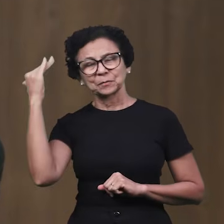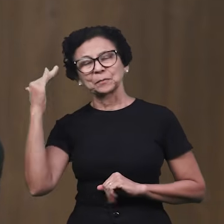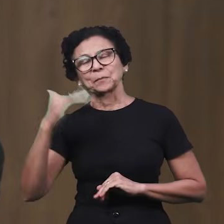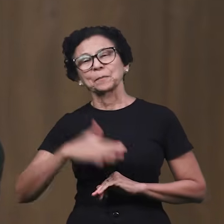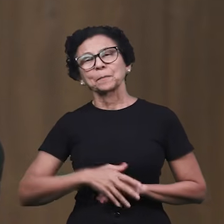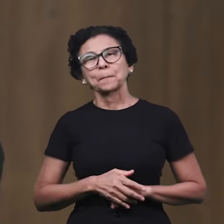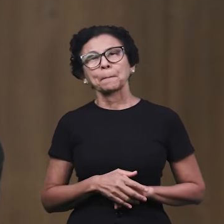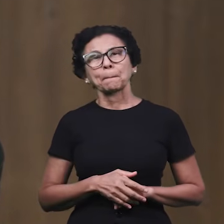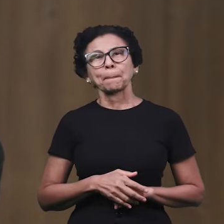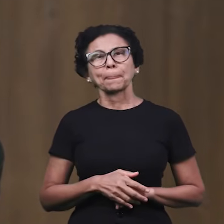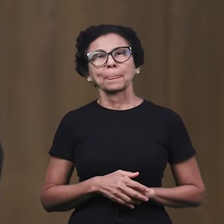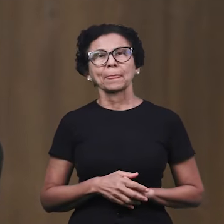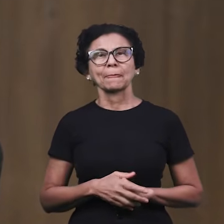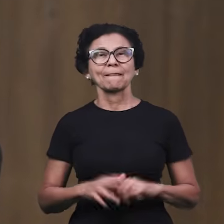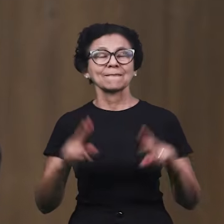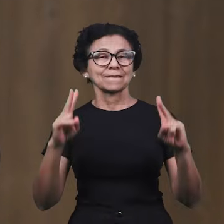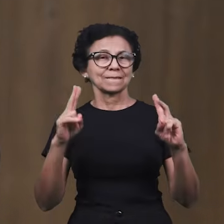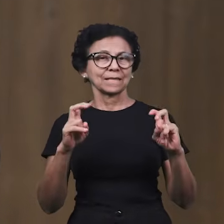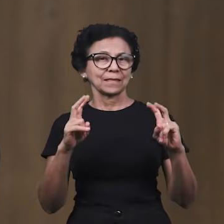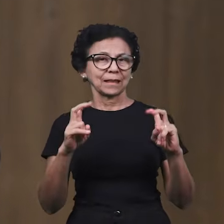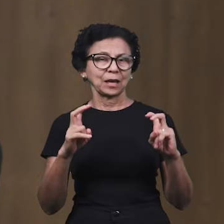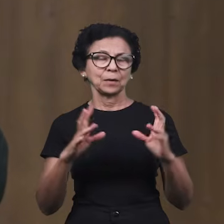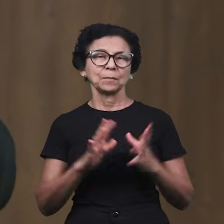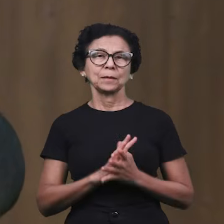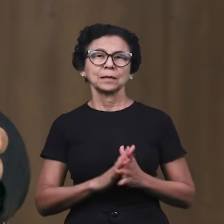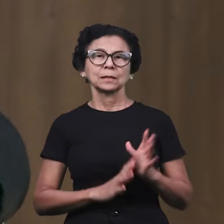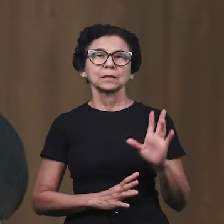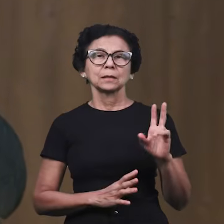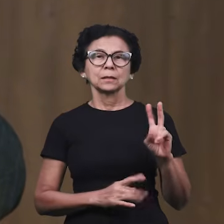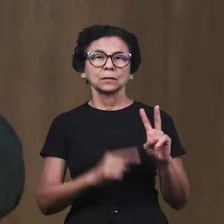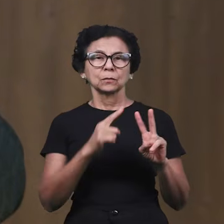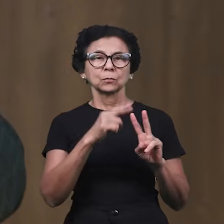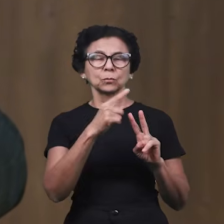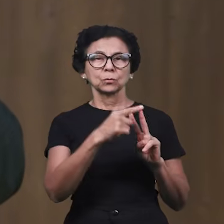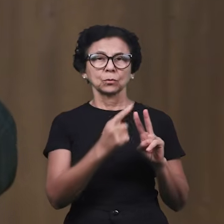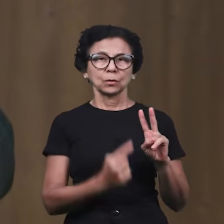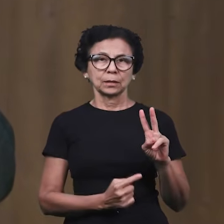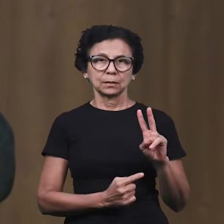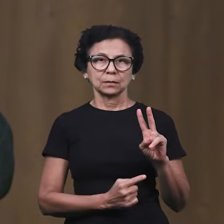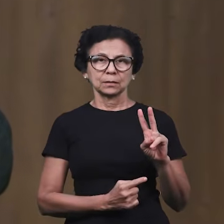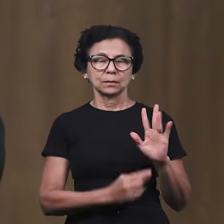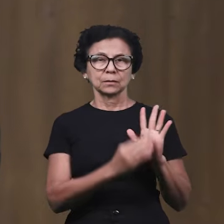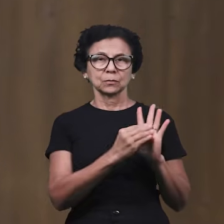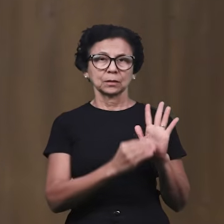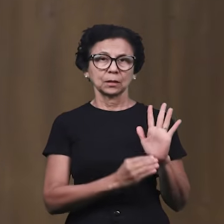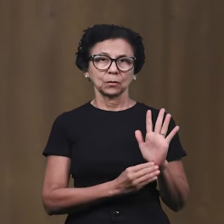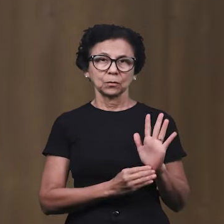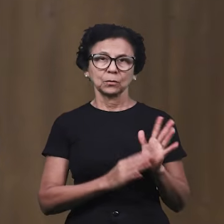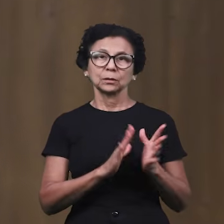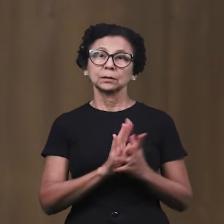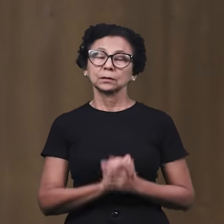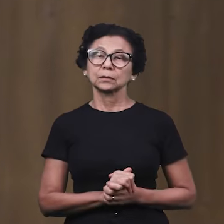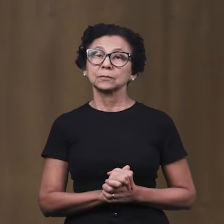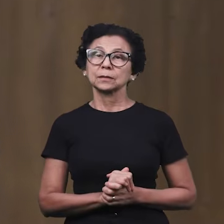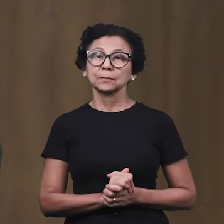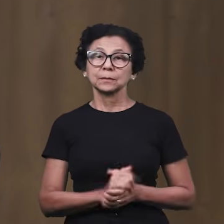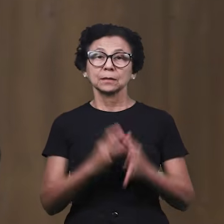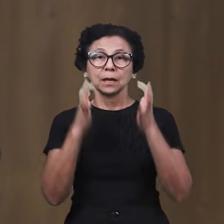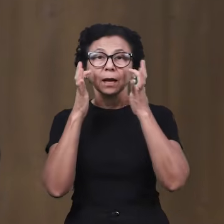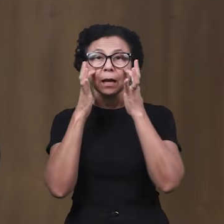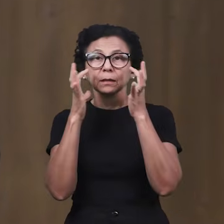esse episódio. O tema tratado nos 2 episódios do anterior e esse é sabedoria no